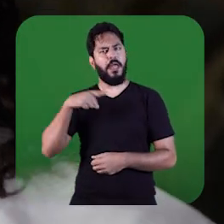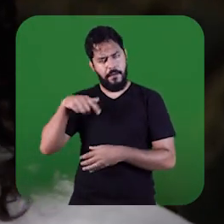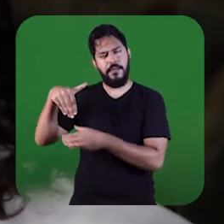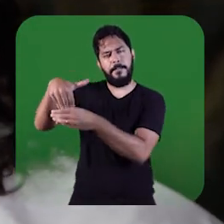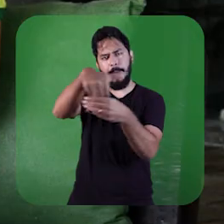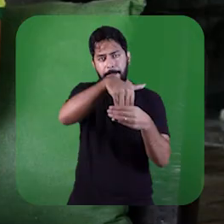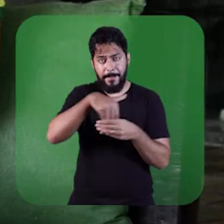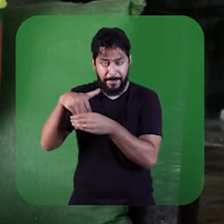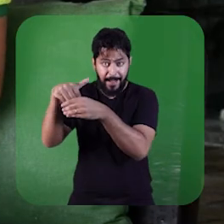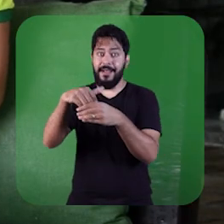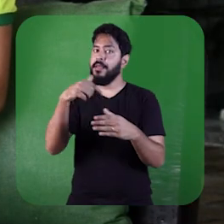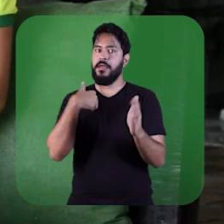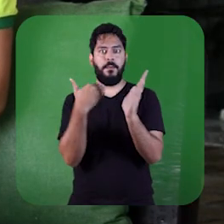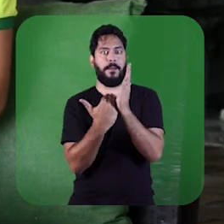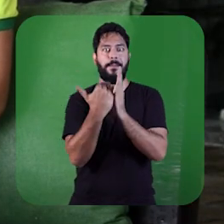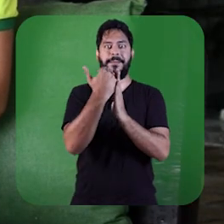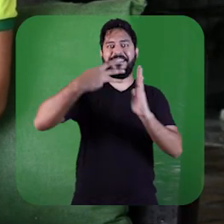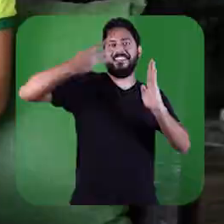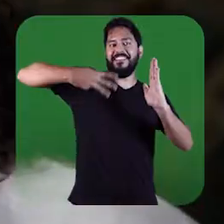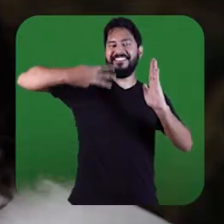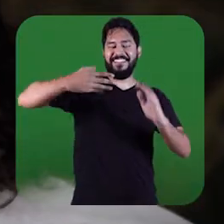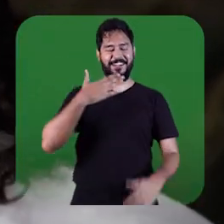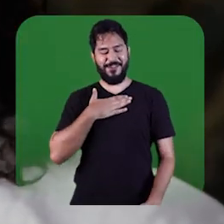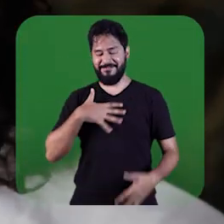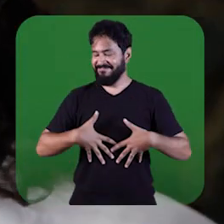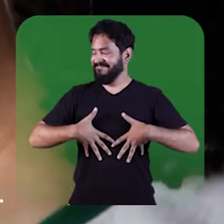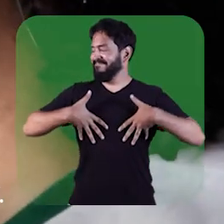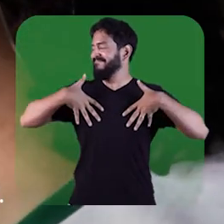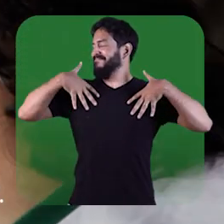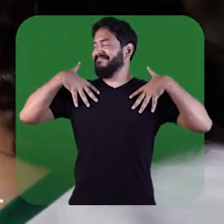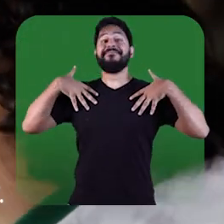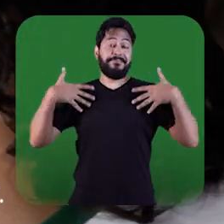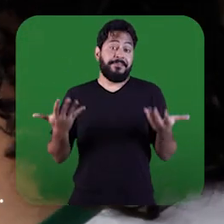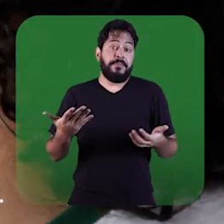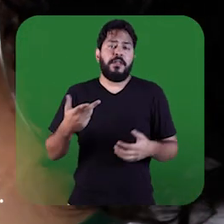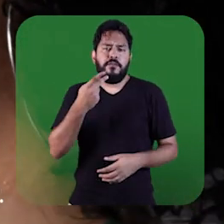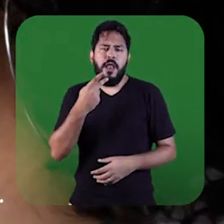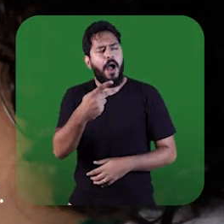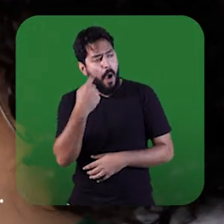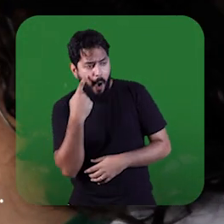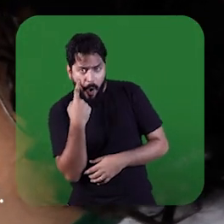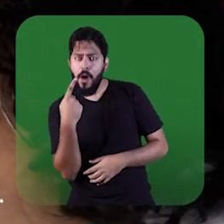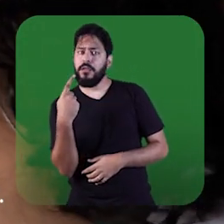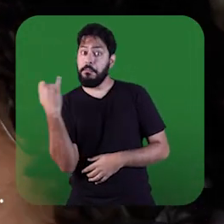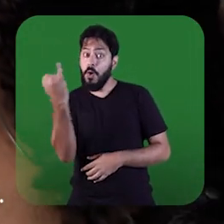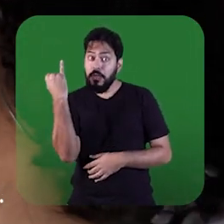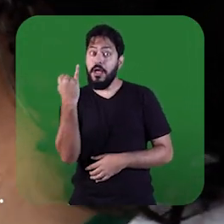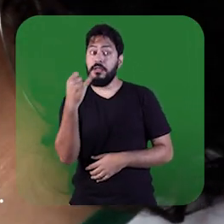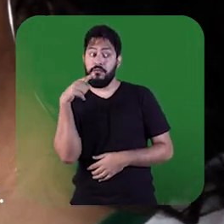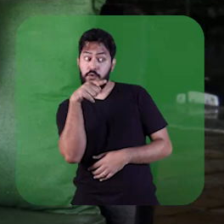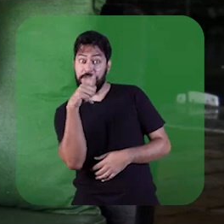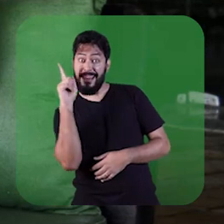de eleição. E aí eu fui a terceira estudante mais votada. Isso me enche de orgulho. E chegaram para dizer, ó, é muito importante a tua presença